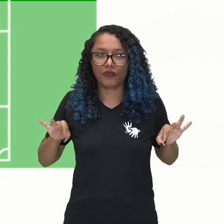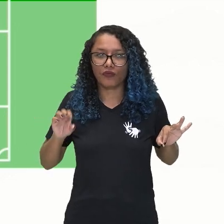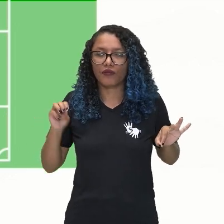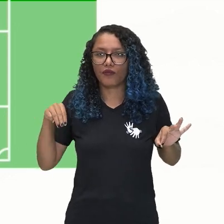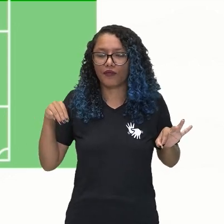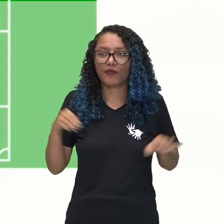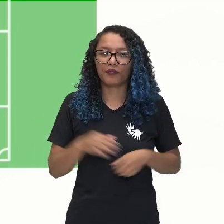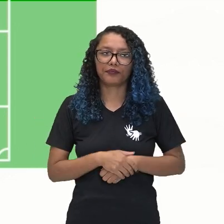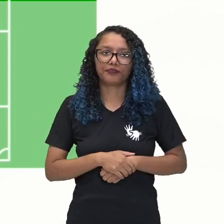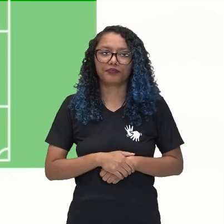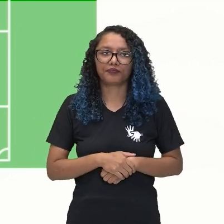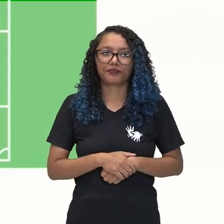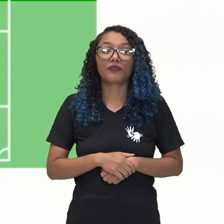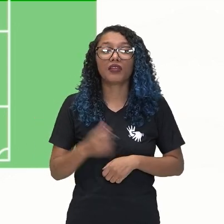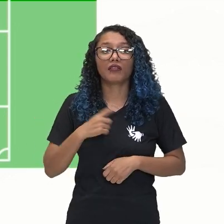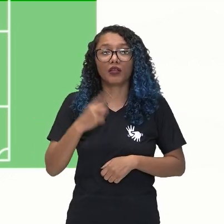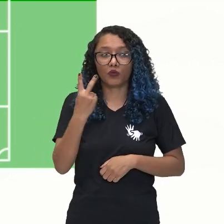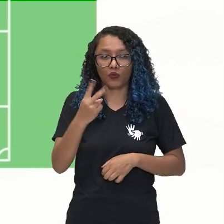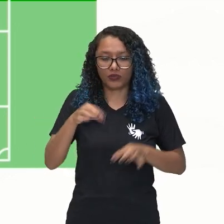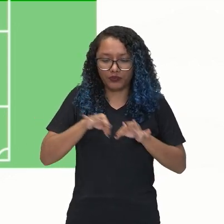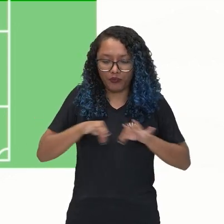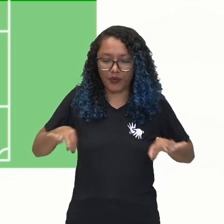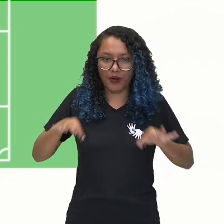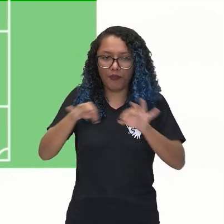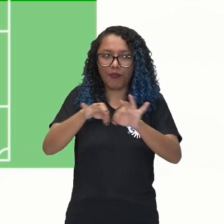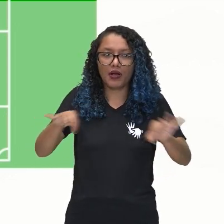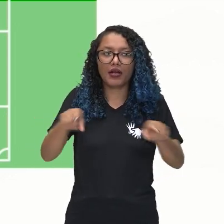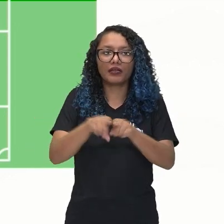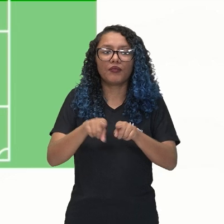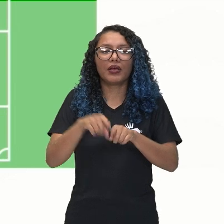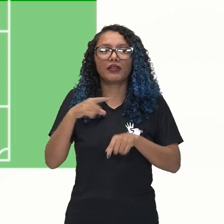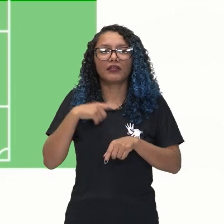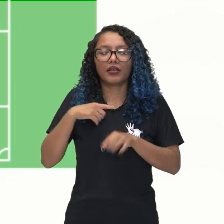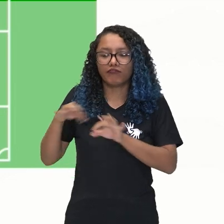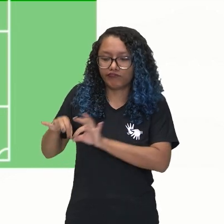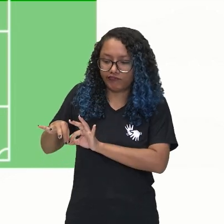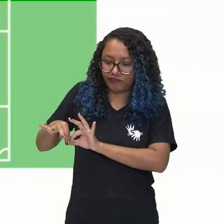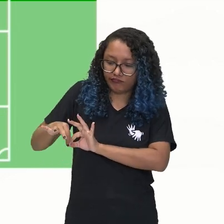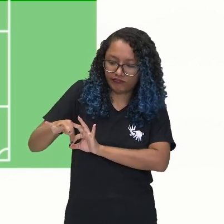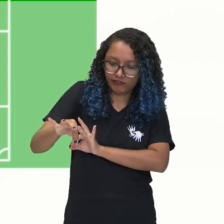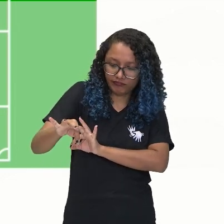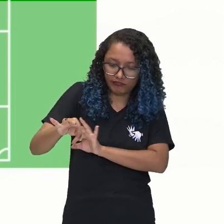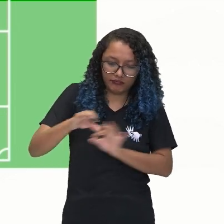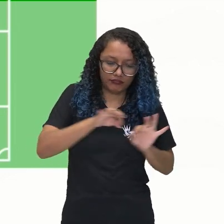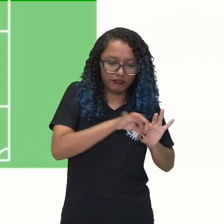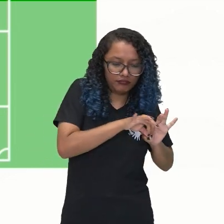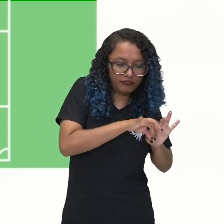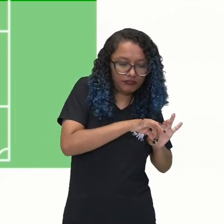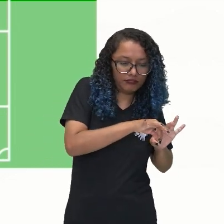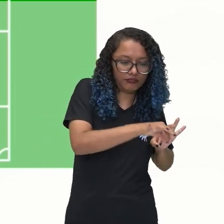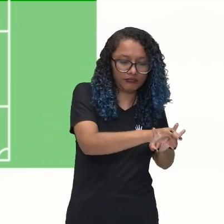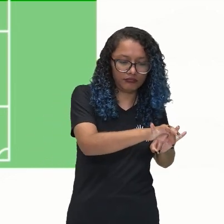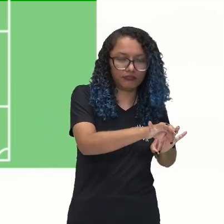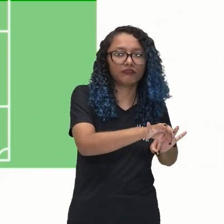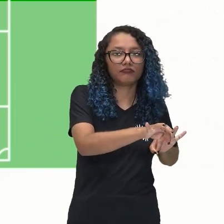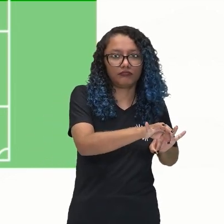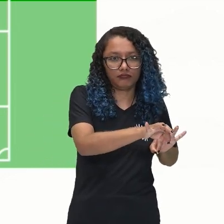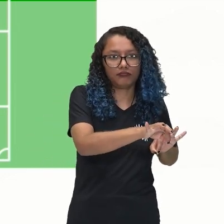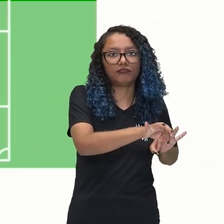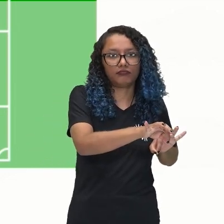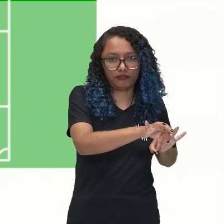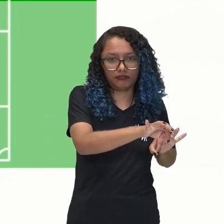laterais e tangenciadas por duas linhas de fundo,